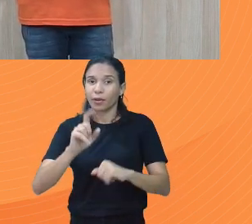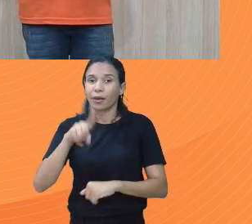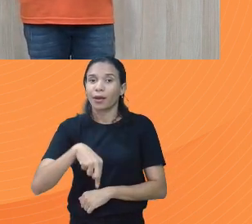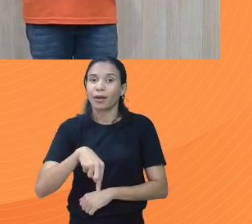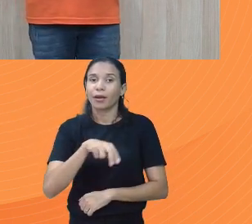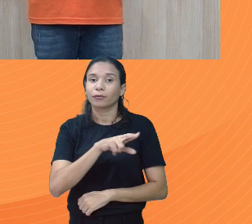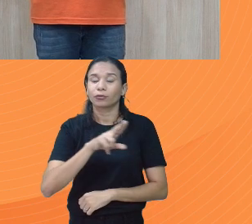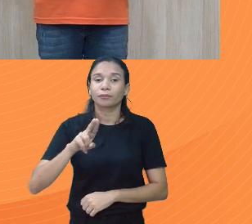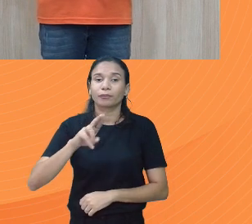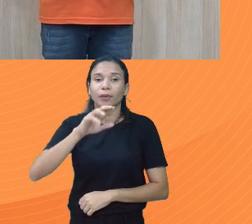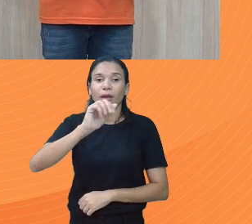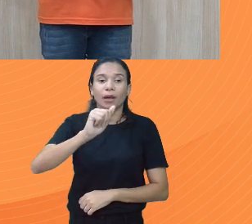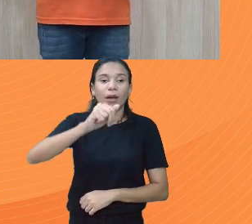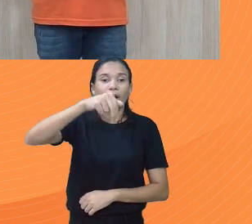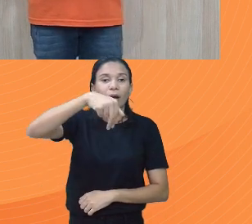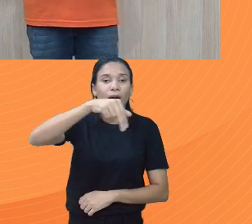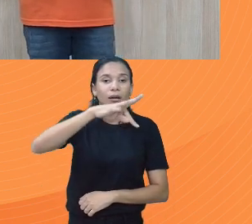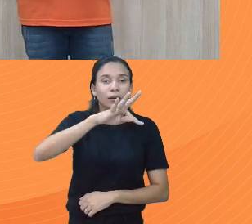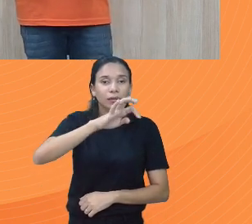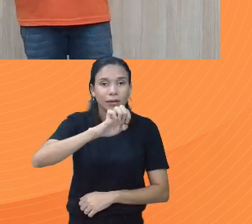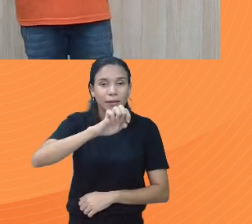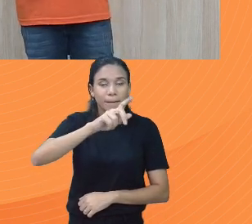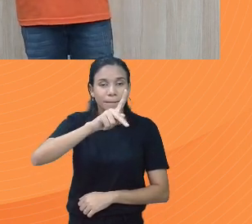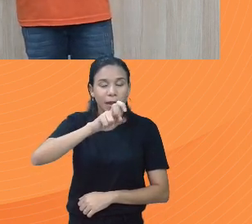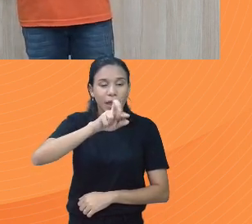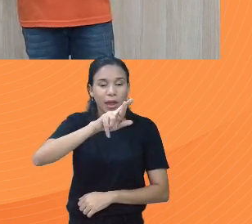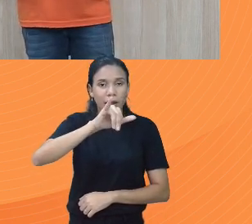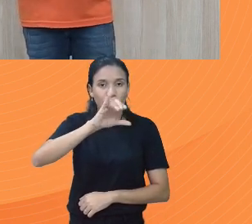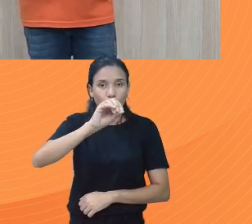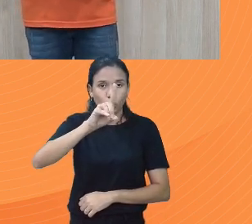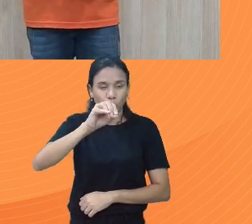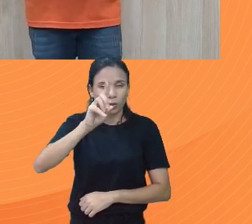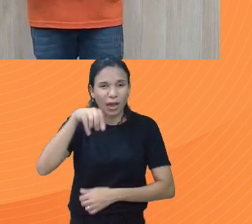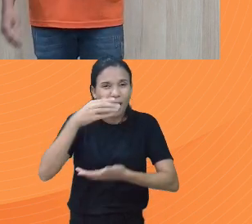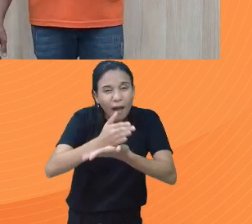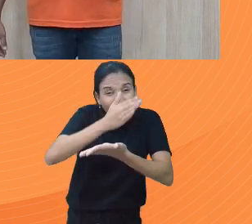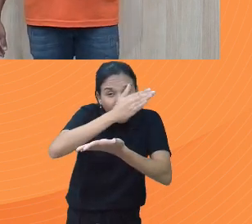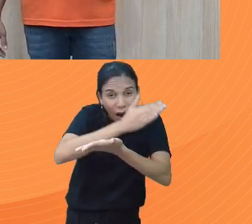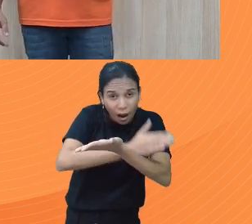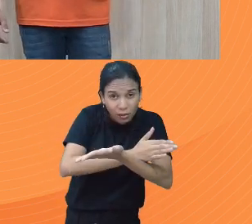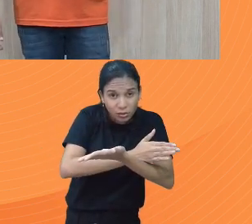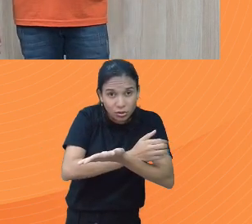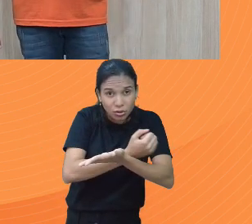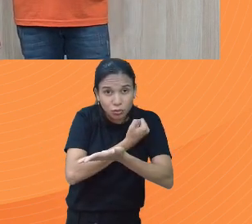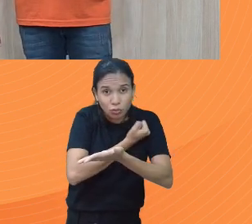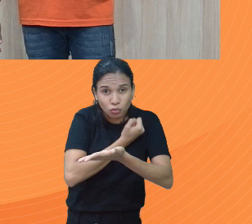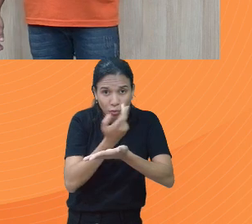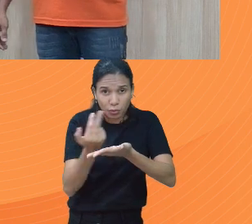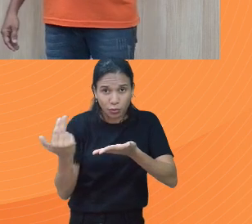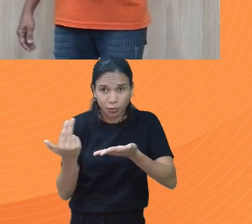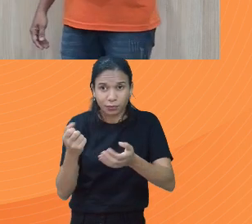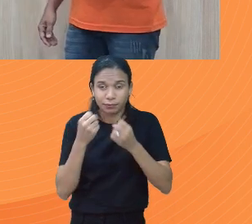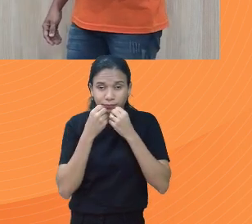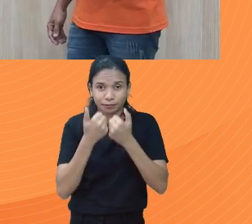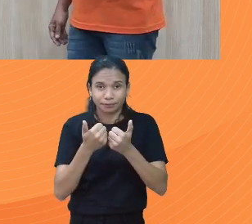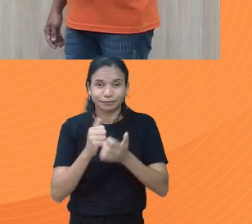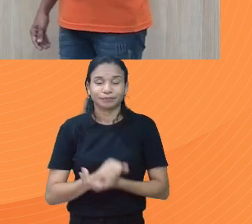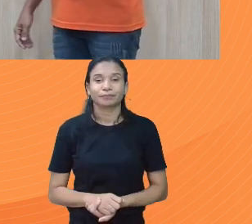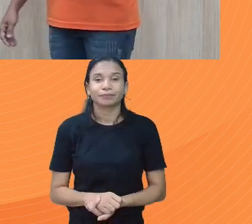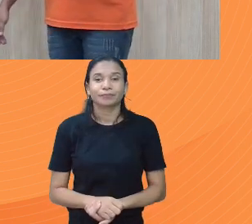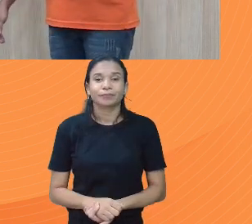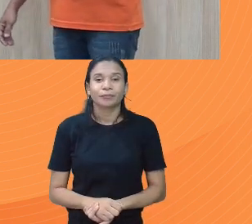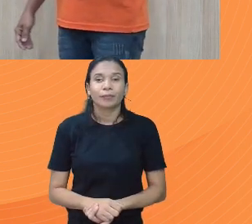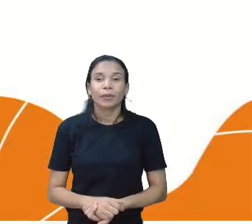de anteperíodo. E a parte que continua se repetindo é o período, beleza? Então, bora lá. É o